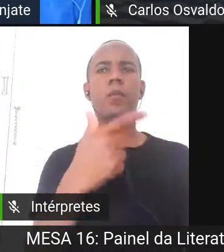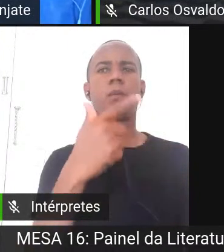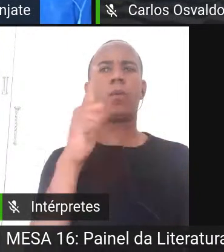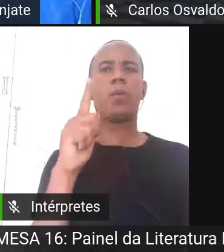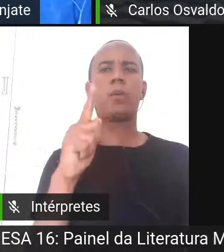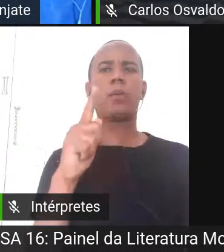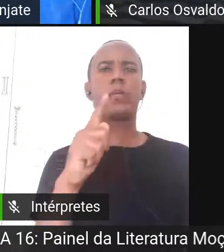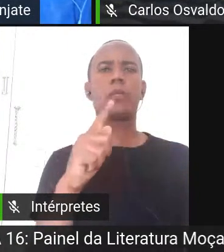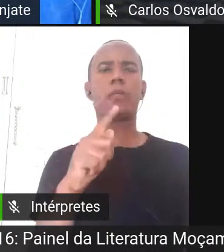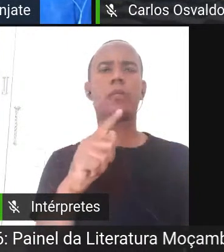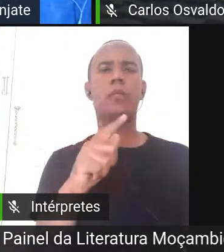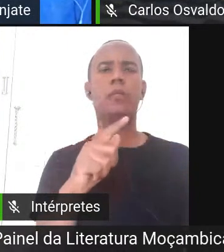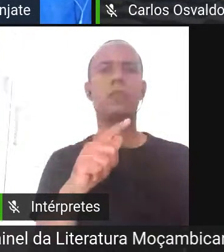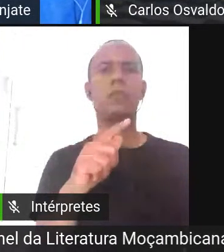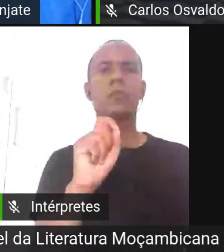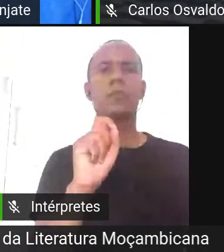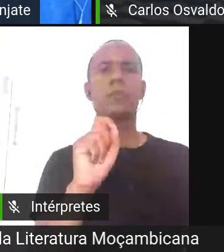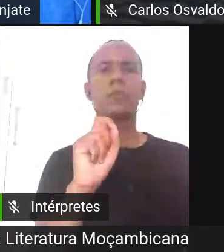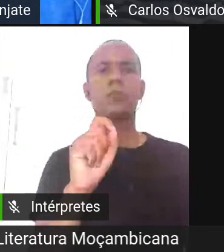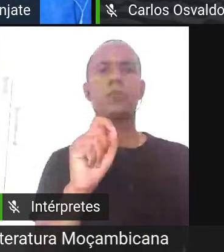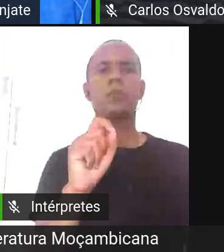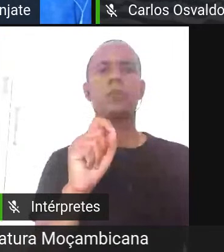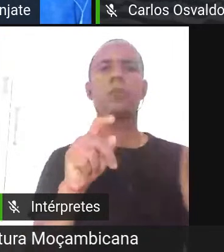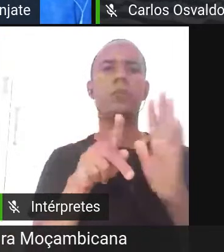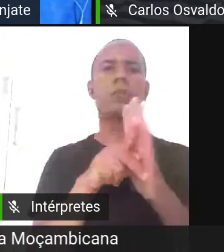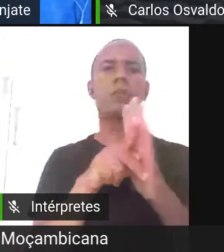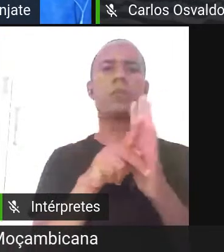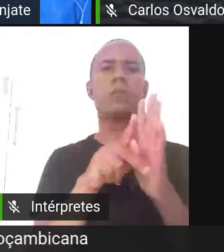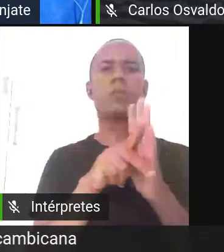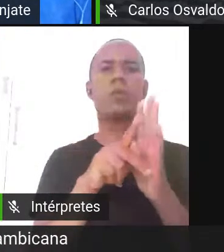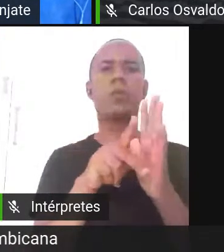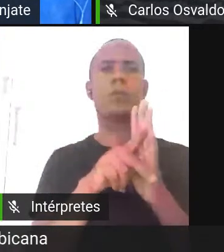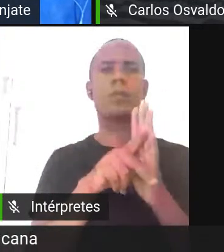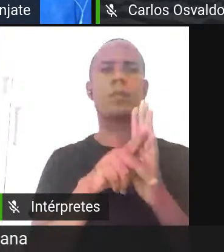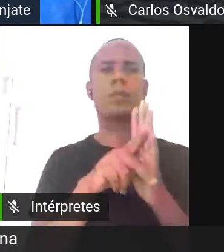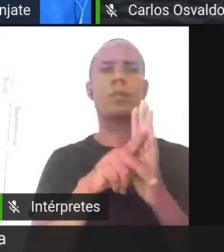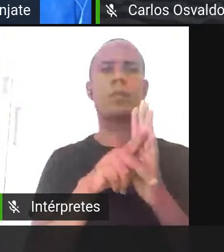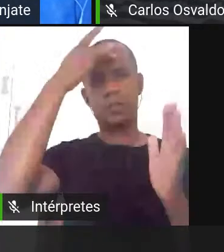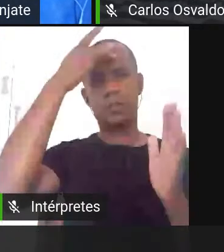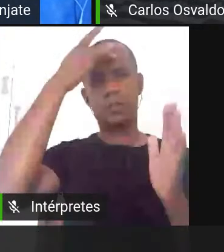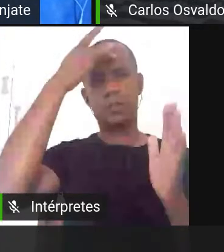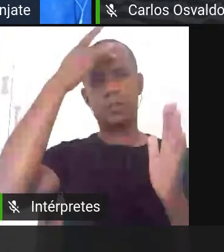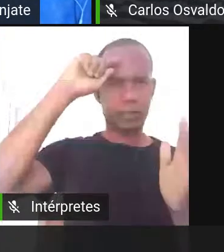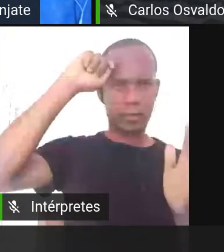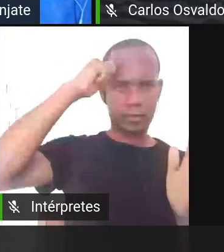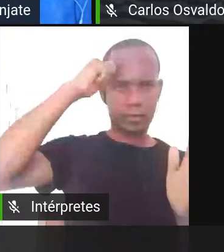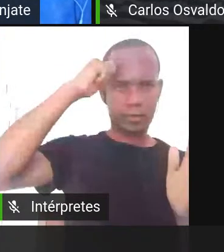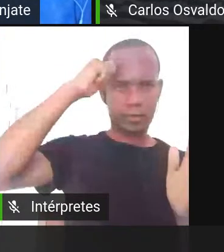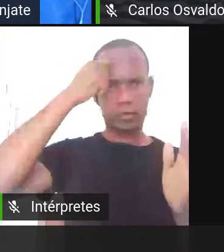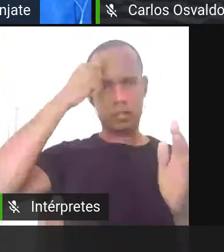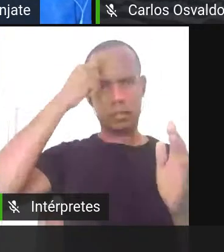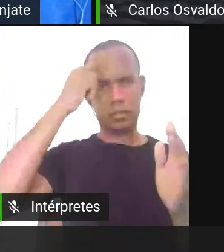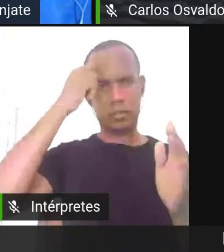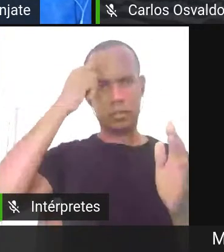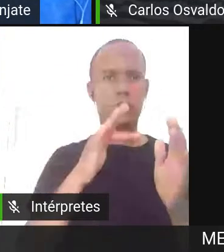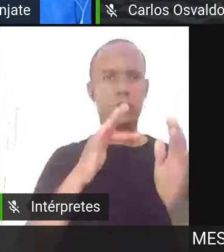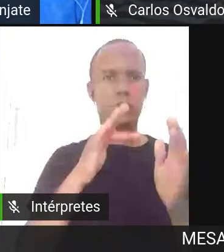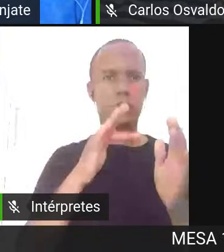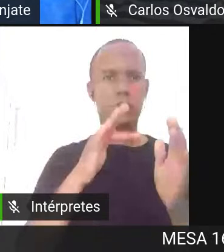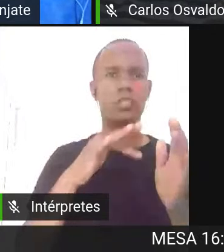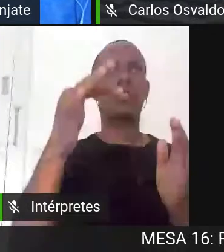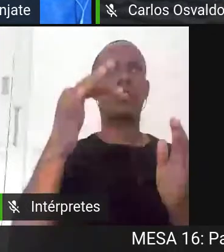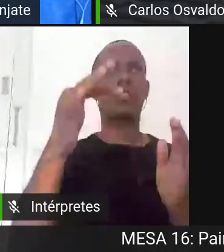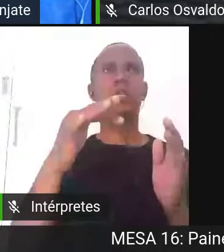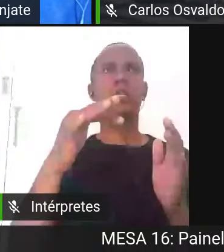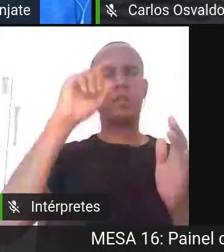a geração do Brado Africano, mas também temos uma geração importante, em Quilimane, através do...